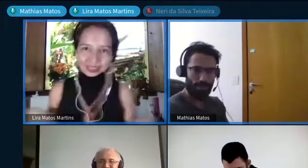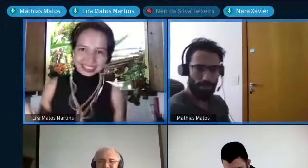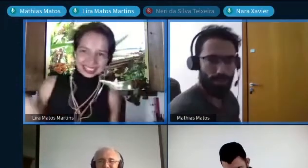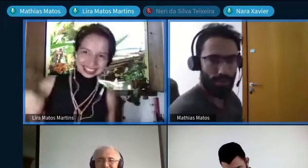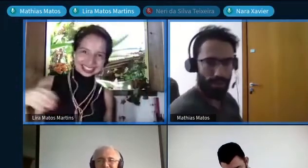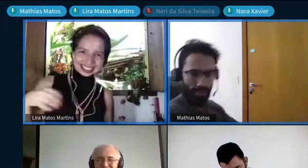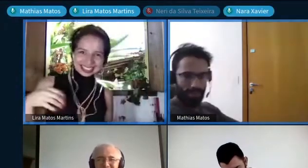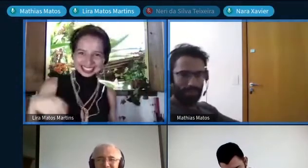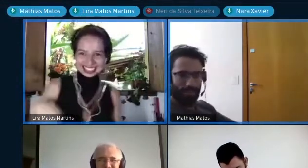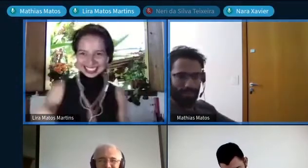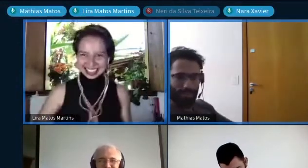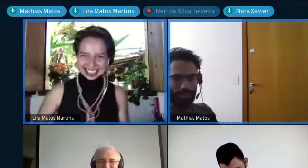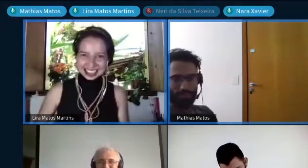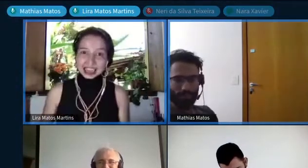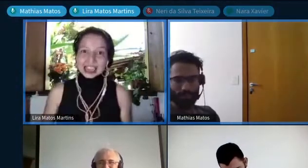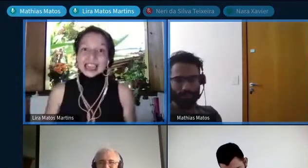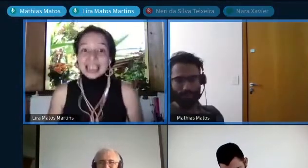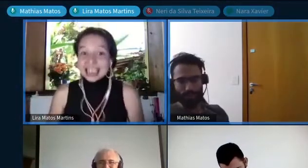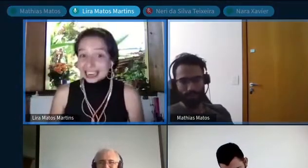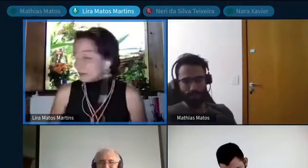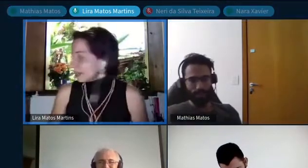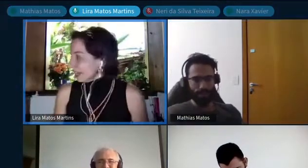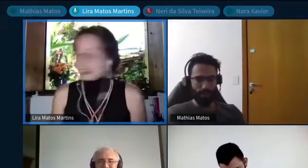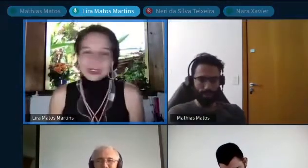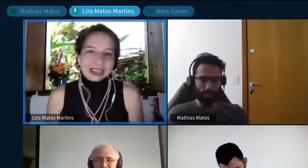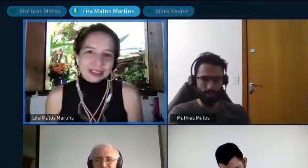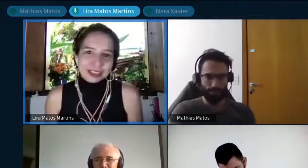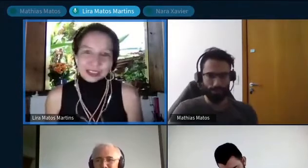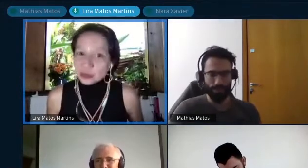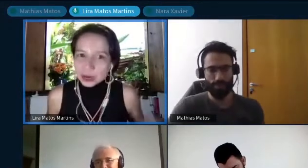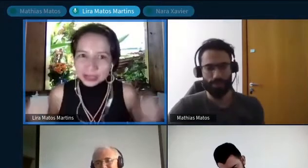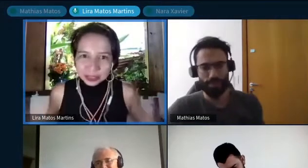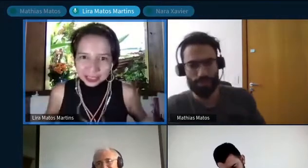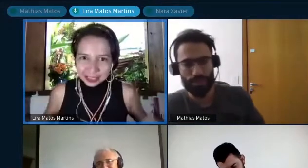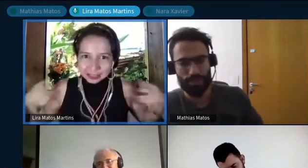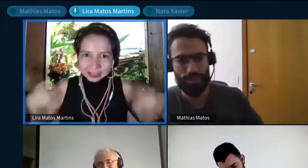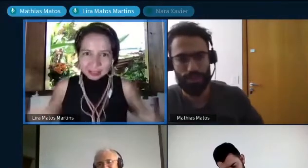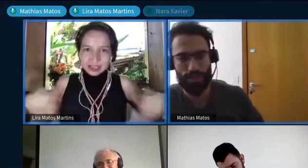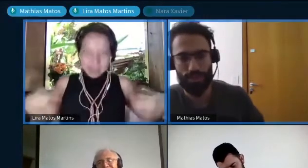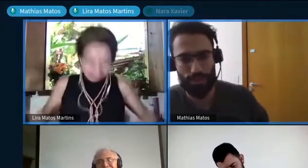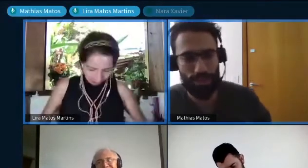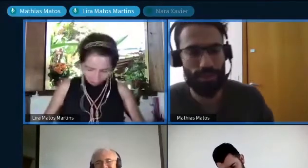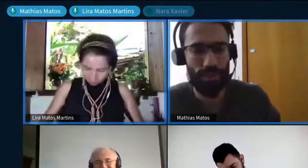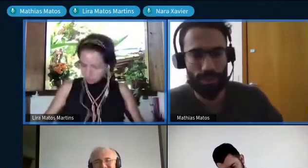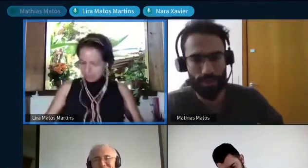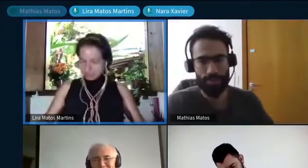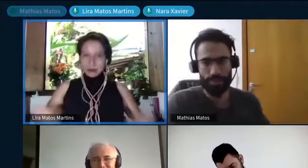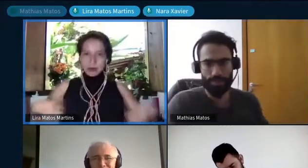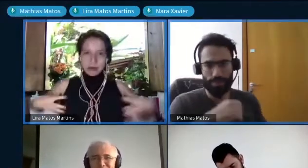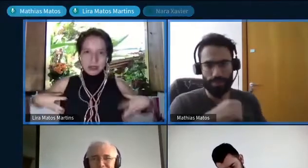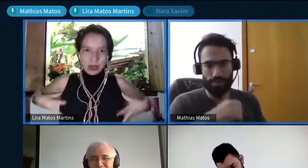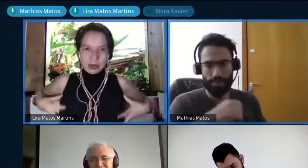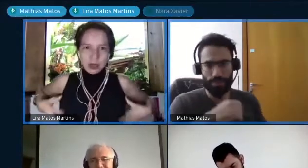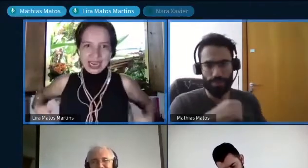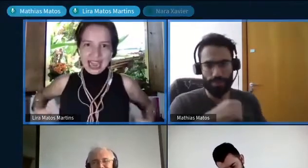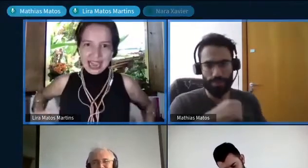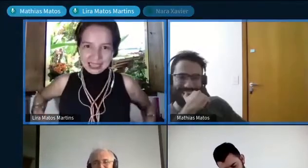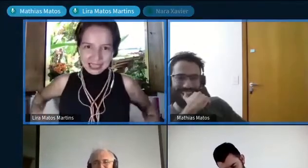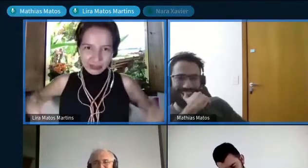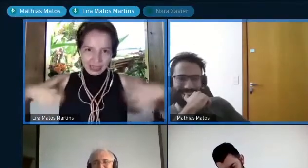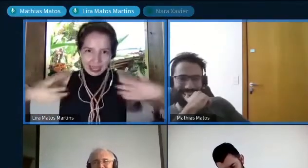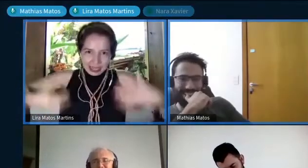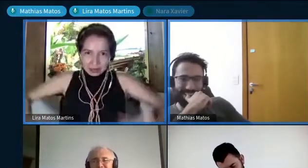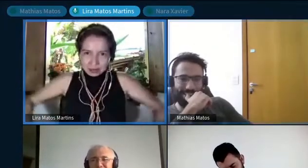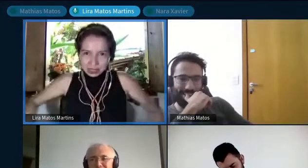suíte. E o frio aí? Cara, eu tava suando tanto, tanto, que o meu casaco começou a molhar